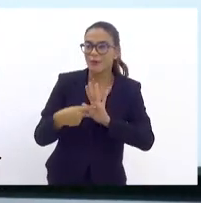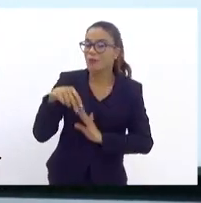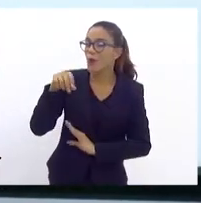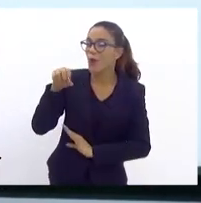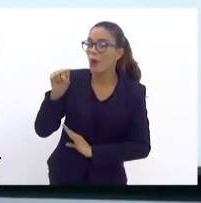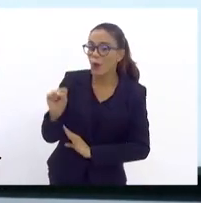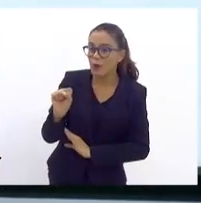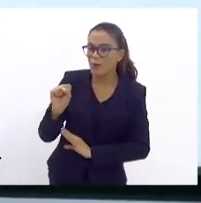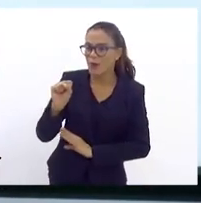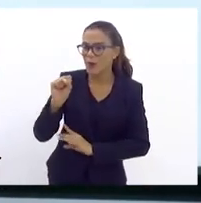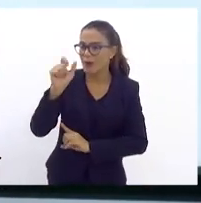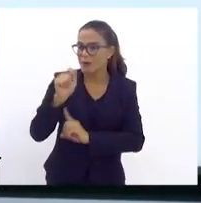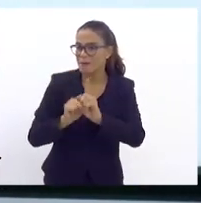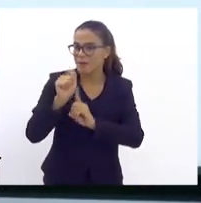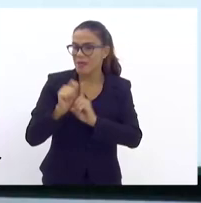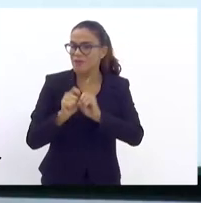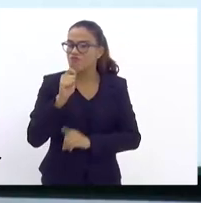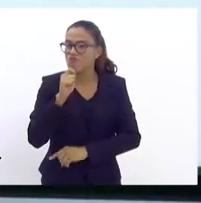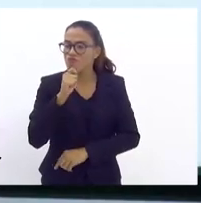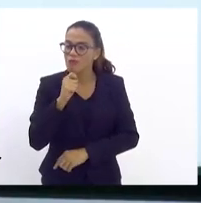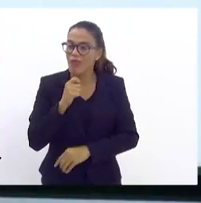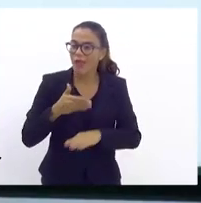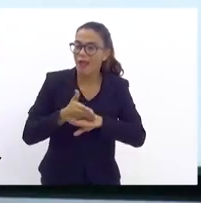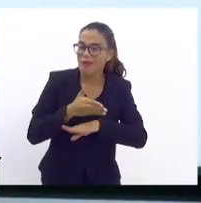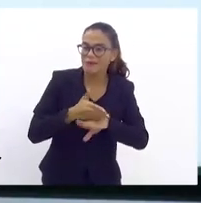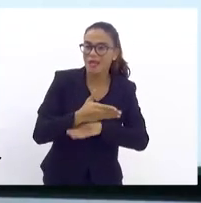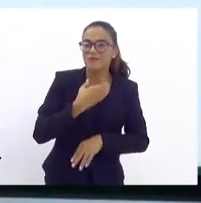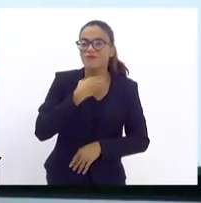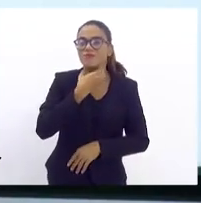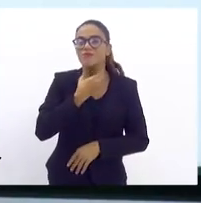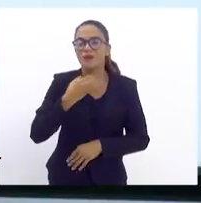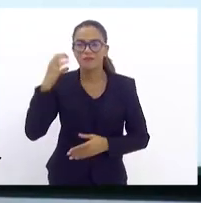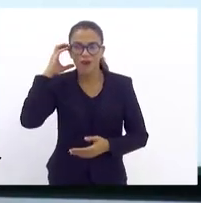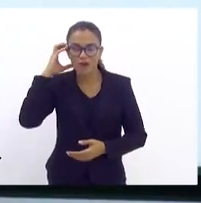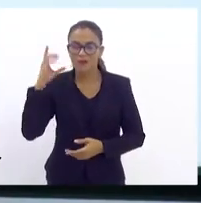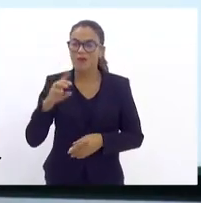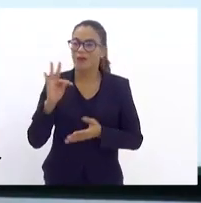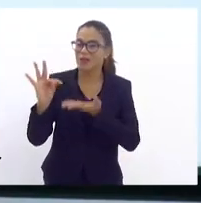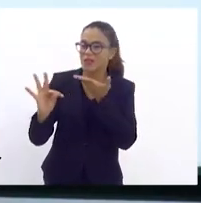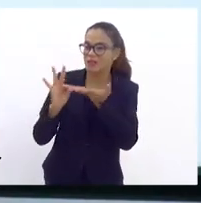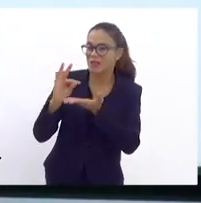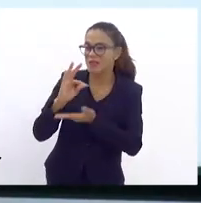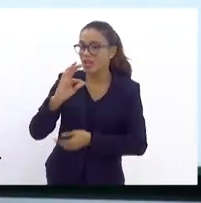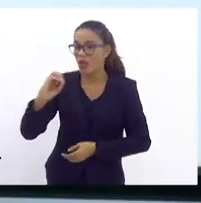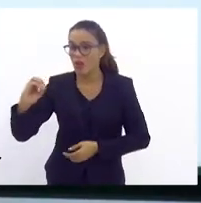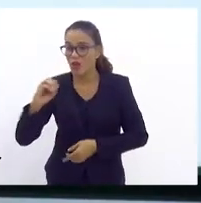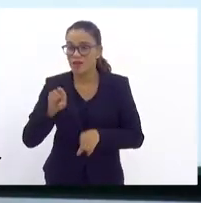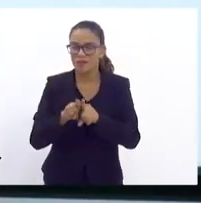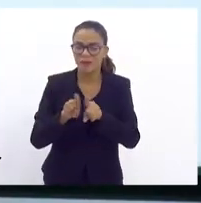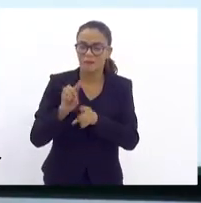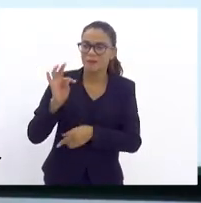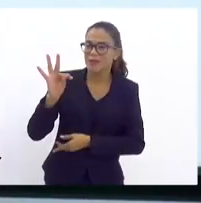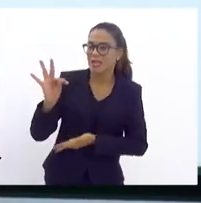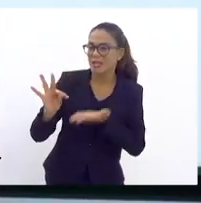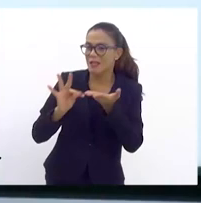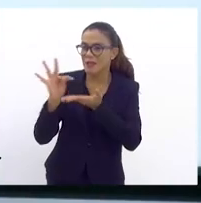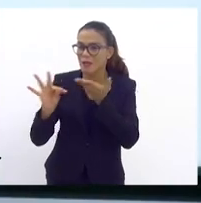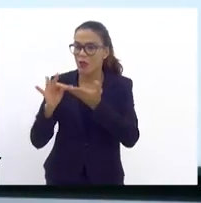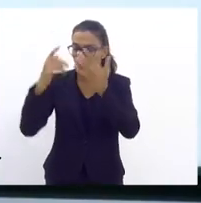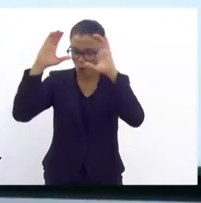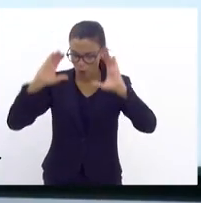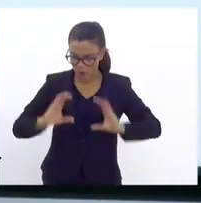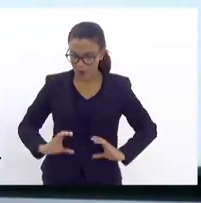oito meses sem acesso a uma fonoaudióloga sem acesso a uma terapia ocupacional sem acesso a uma terapia cognitiva